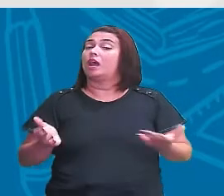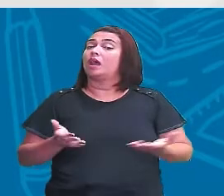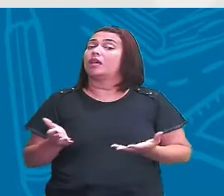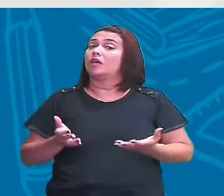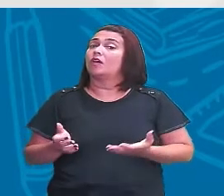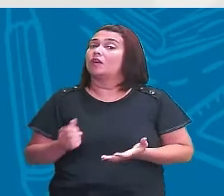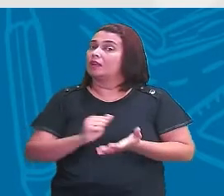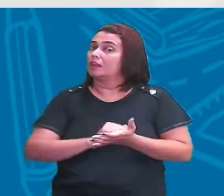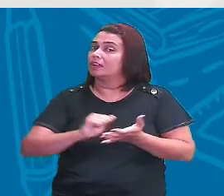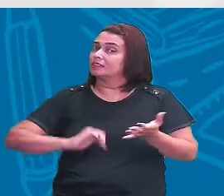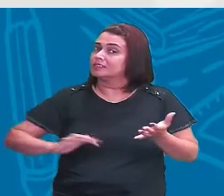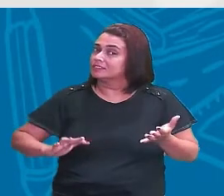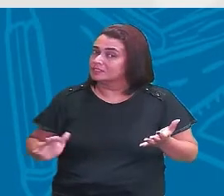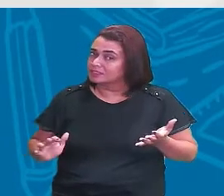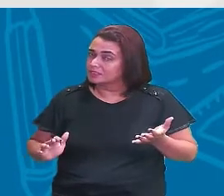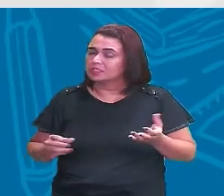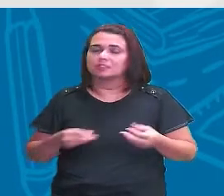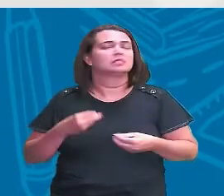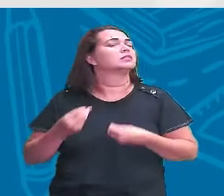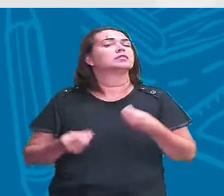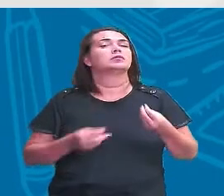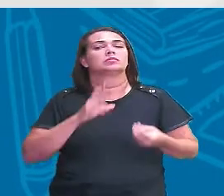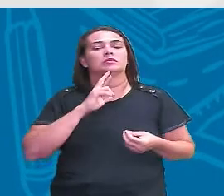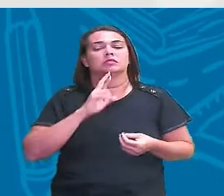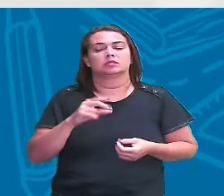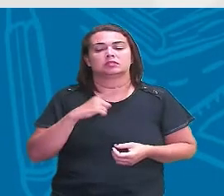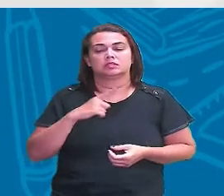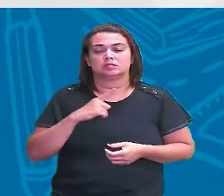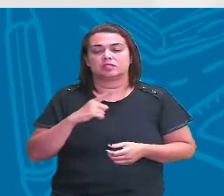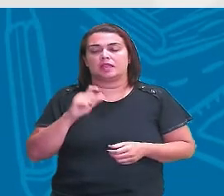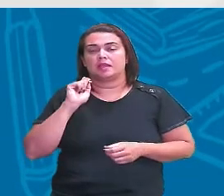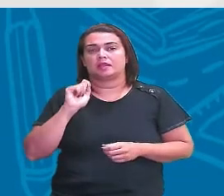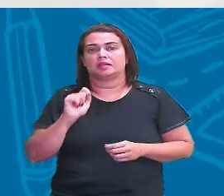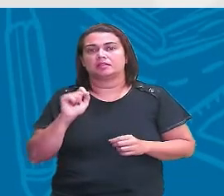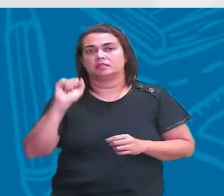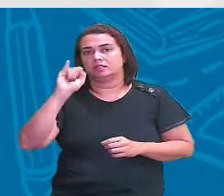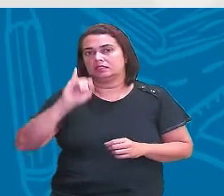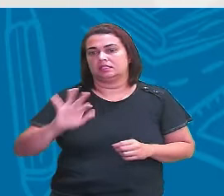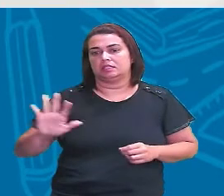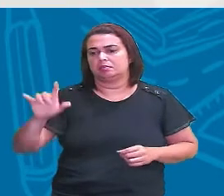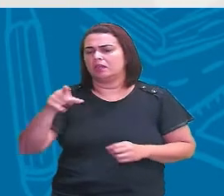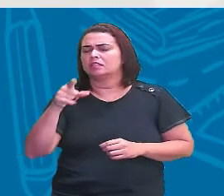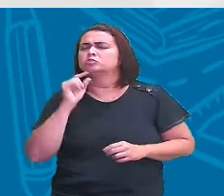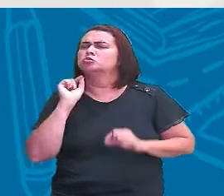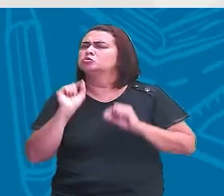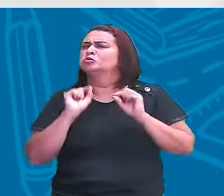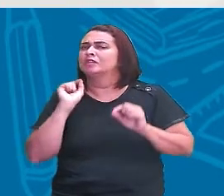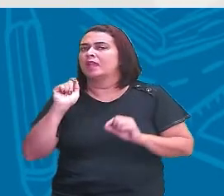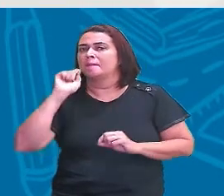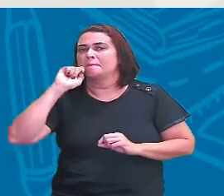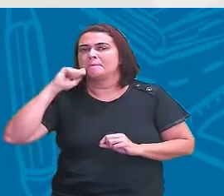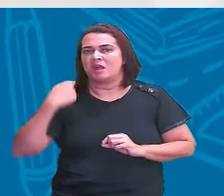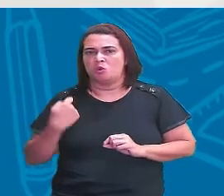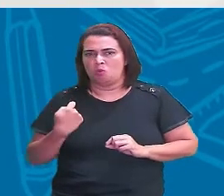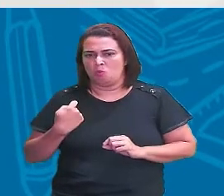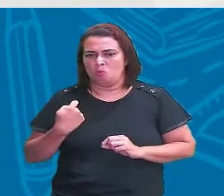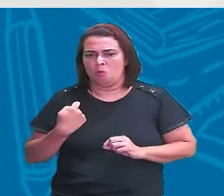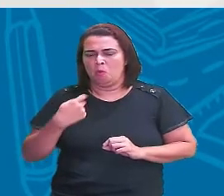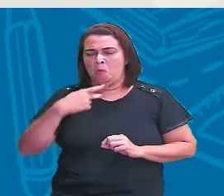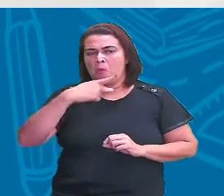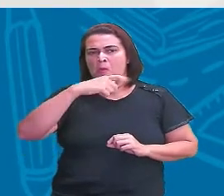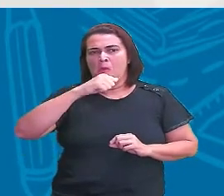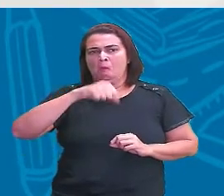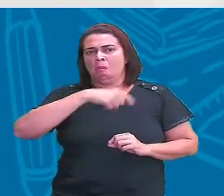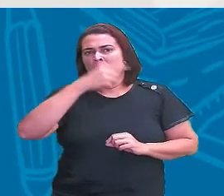Agora aqui a gente tem a atividade, tá? Temos aqui uma imagem que vocês conhecem bem, que é de um pão,